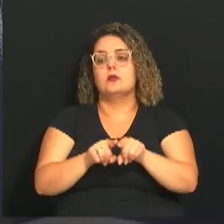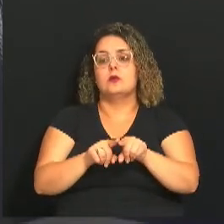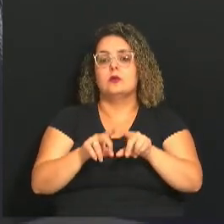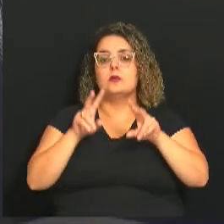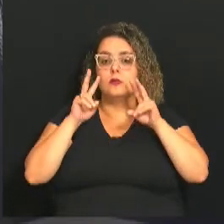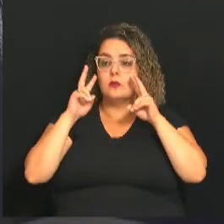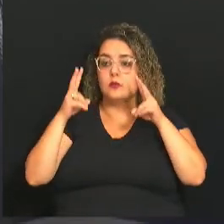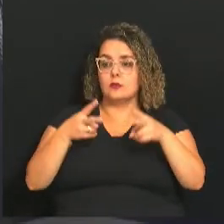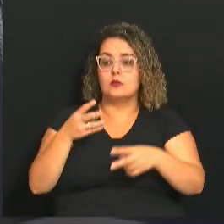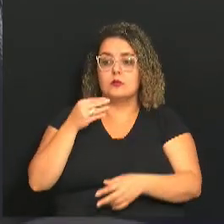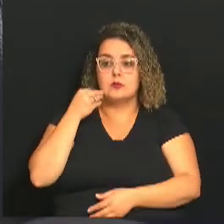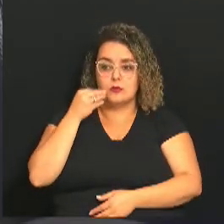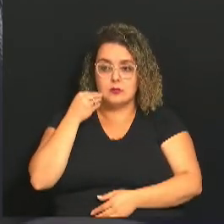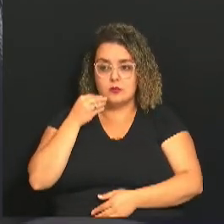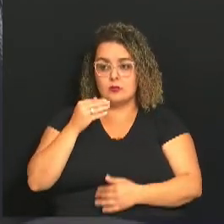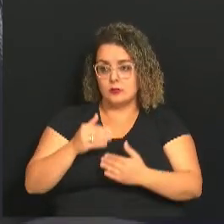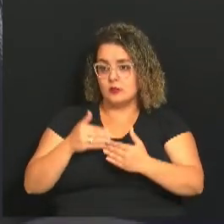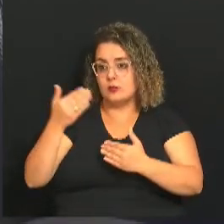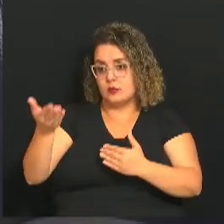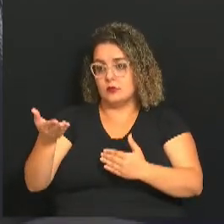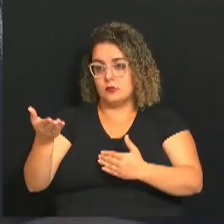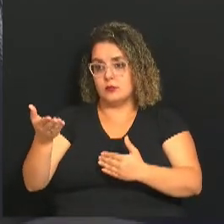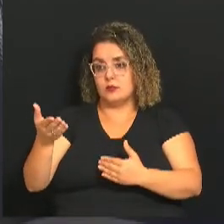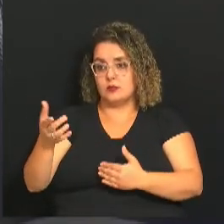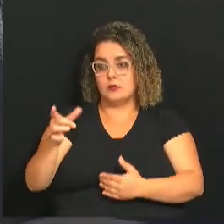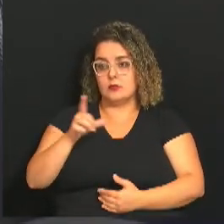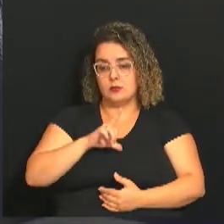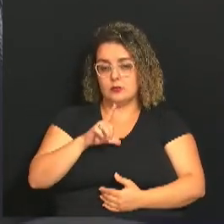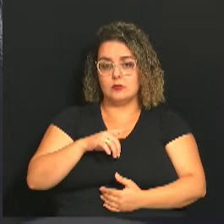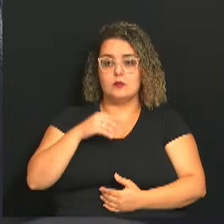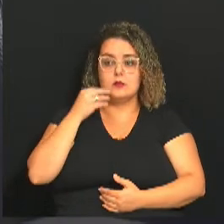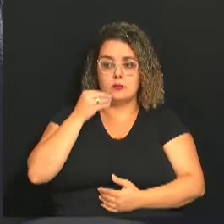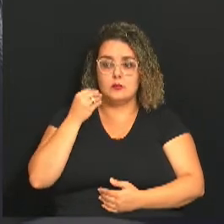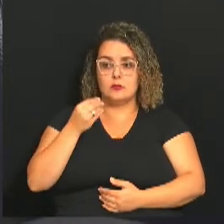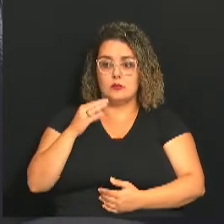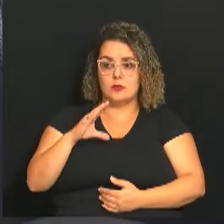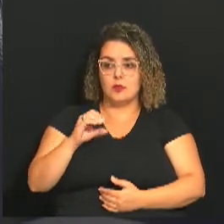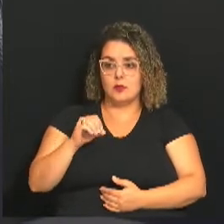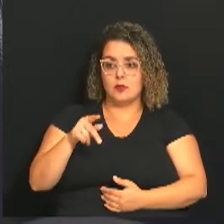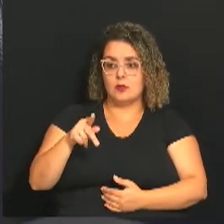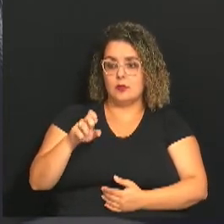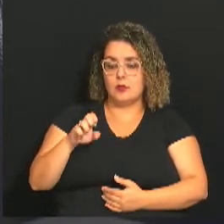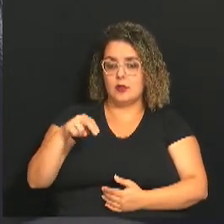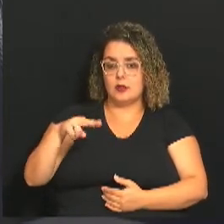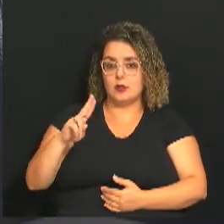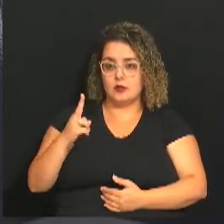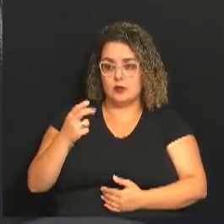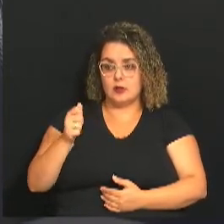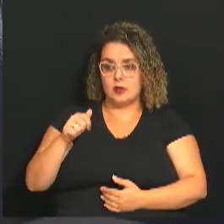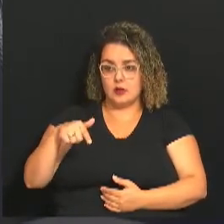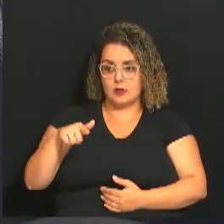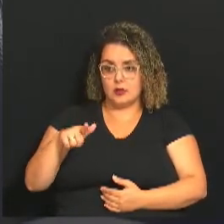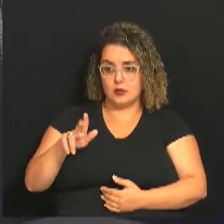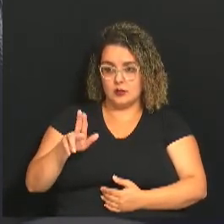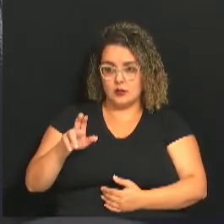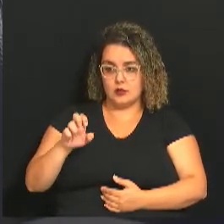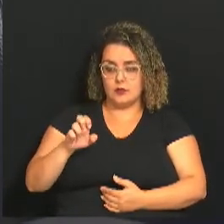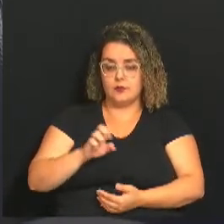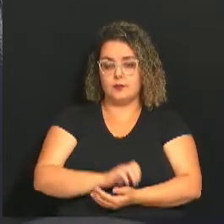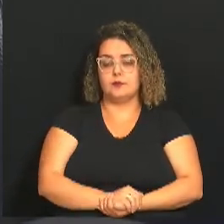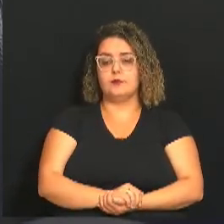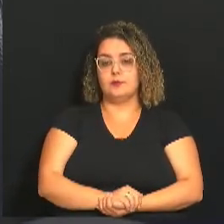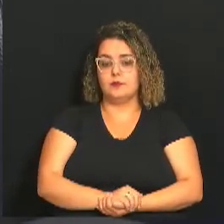experiências internacionais. Você traz aqui a experiência de Copenhague, nessa questão tanto da infraestrutura, como